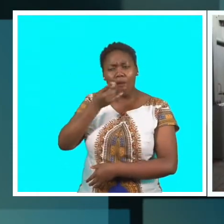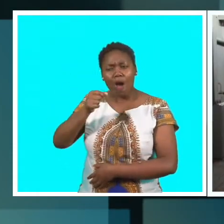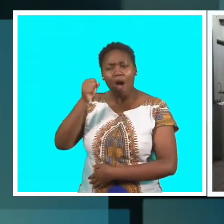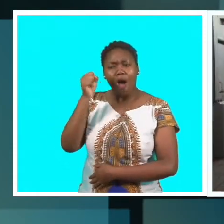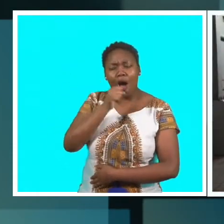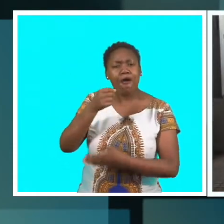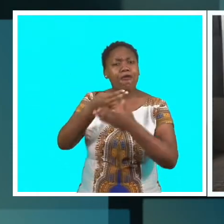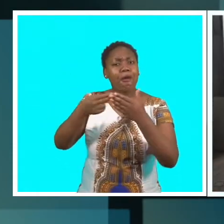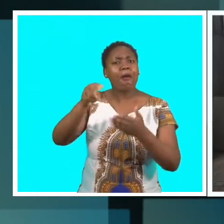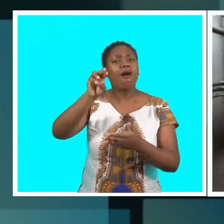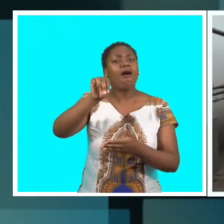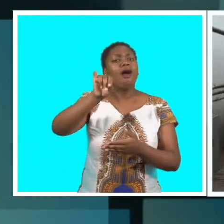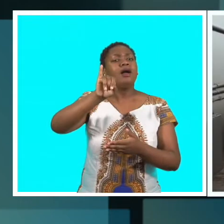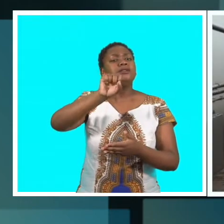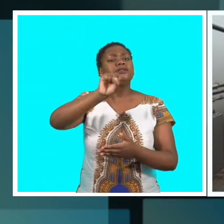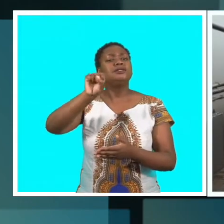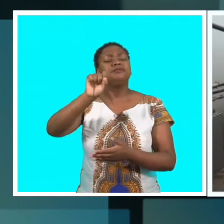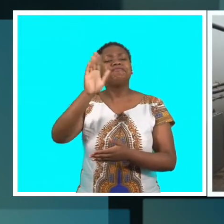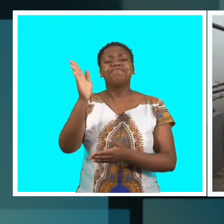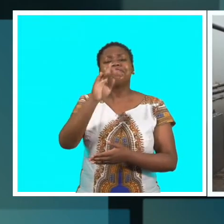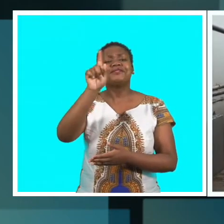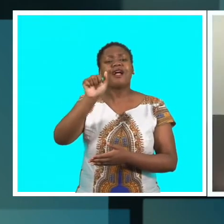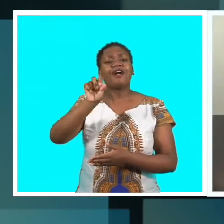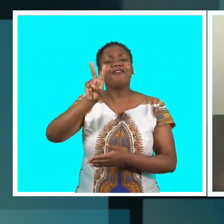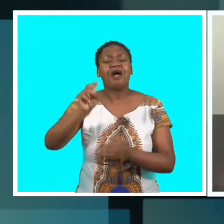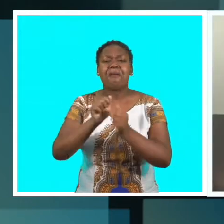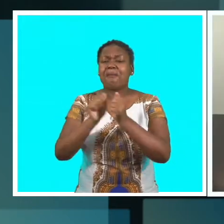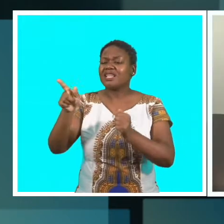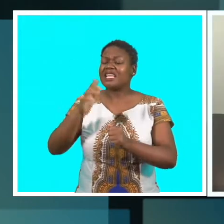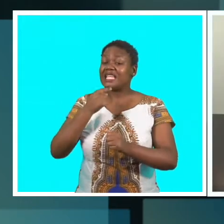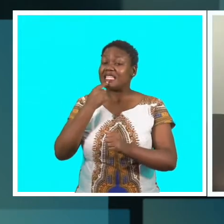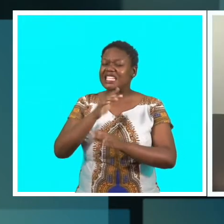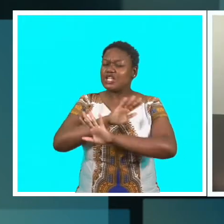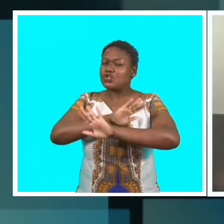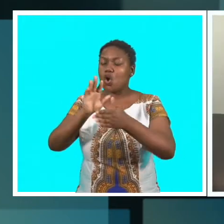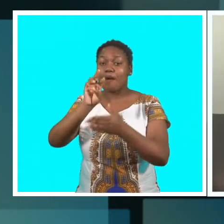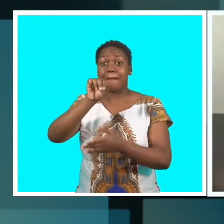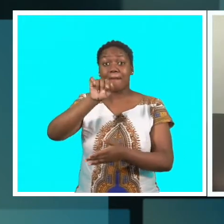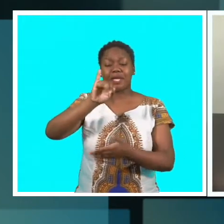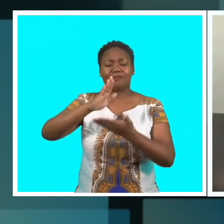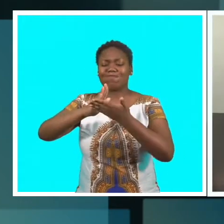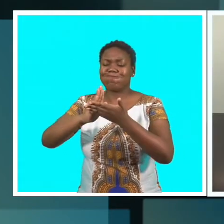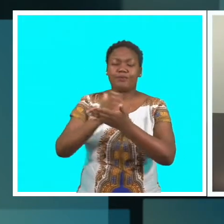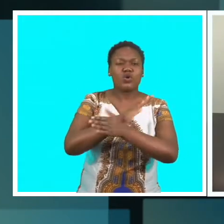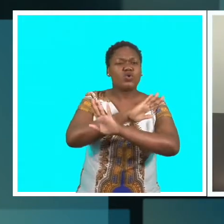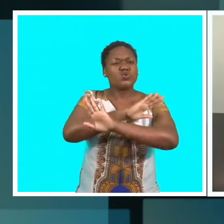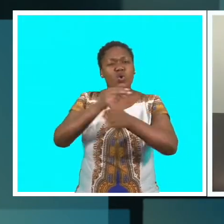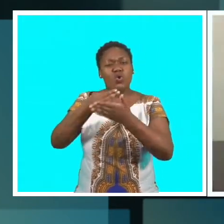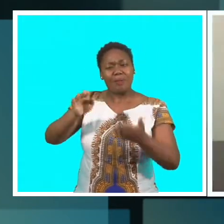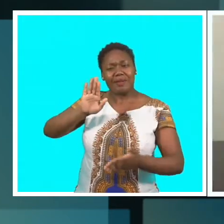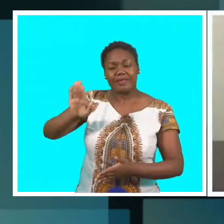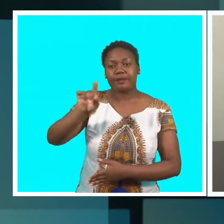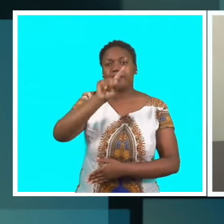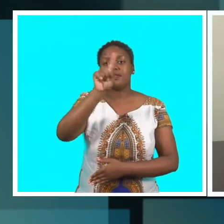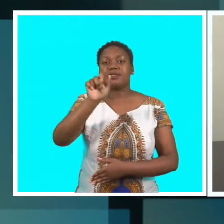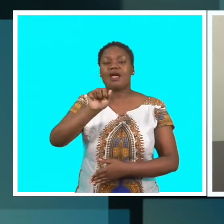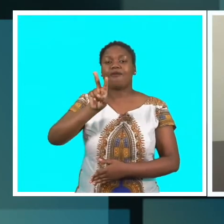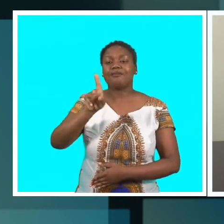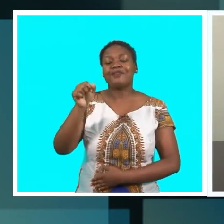Miss Zav, como é conhecida no mundo da música, começou a alimentar a paixão por esta arte desde pequena.